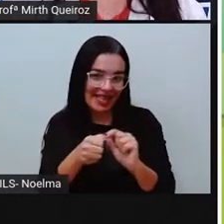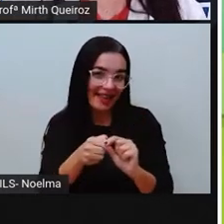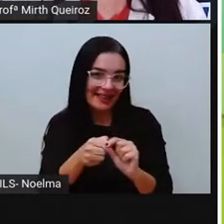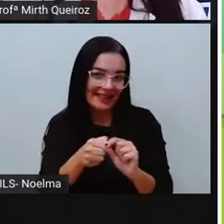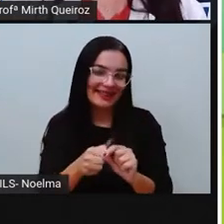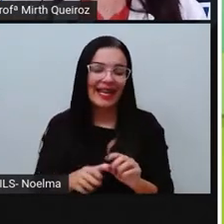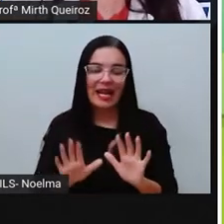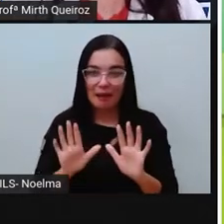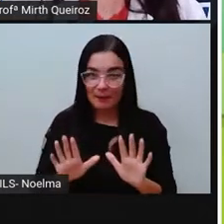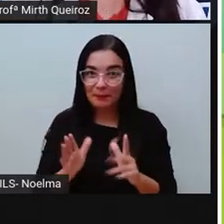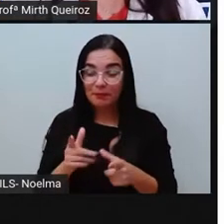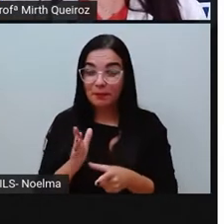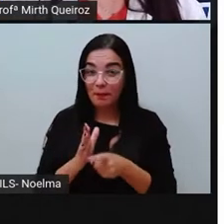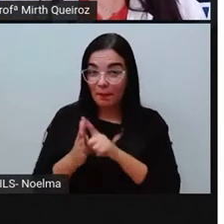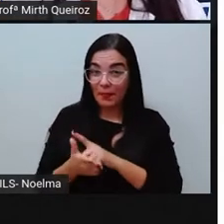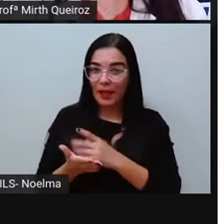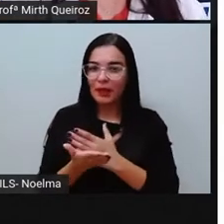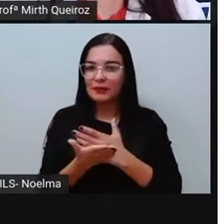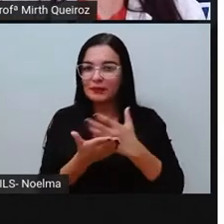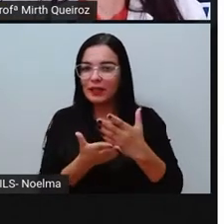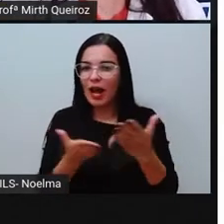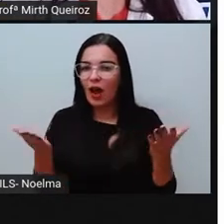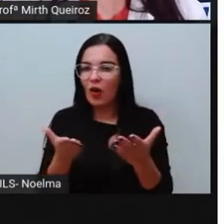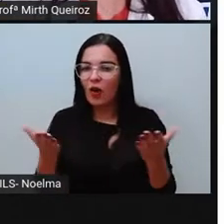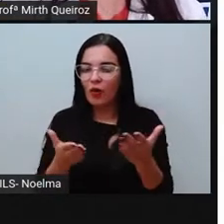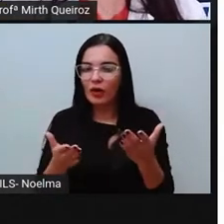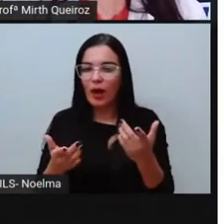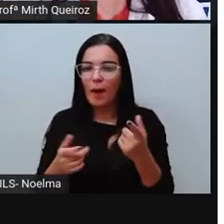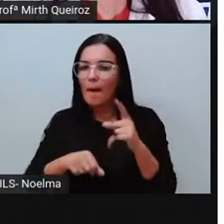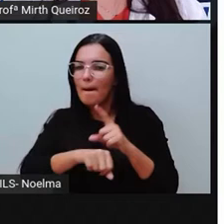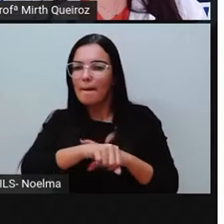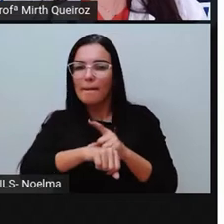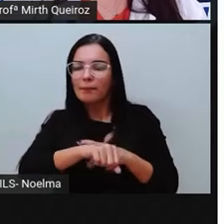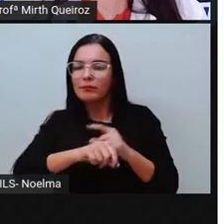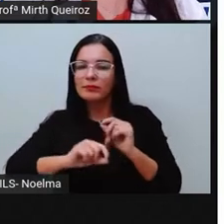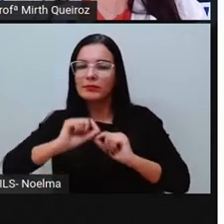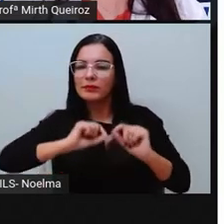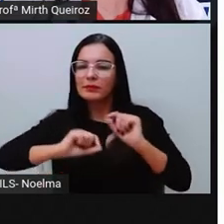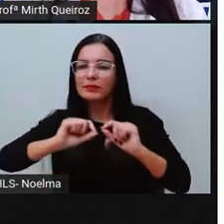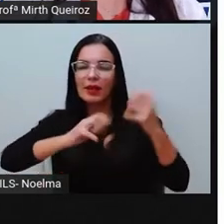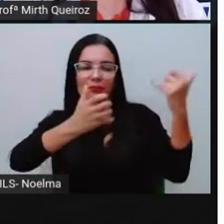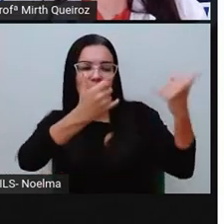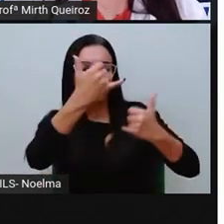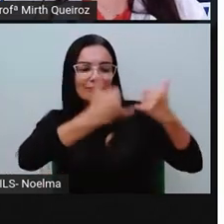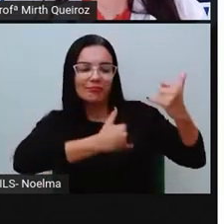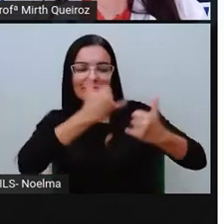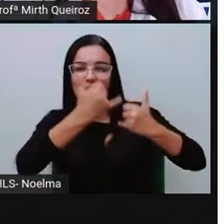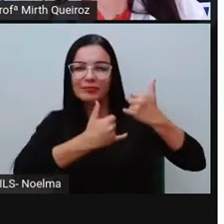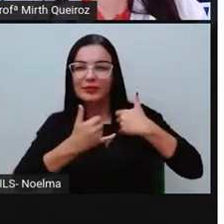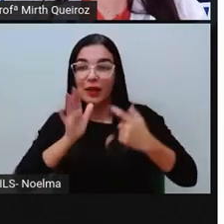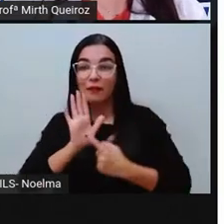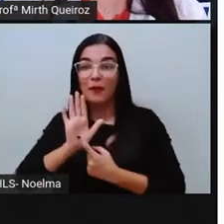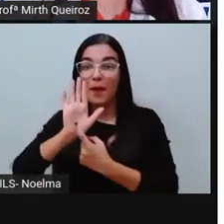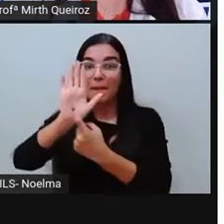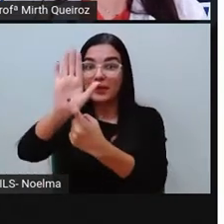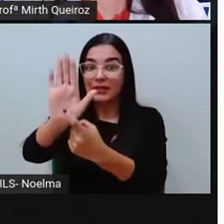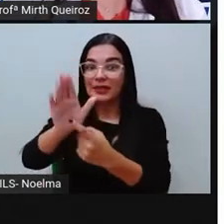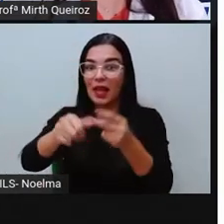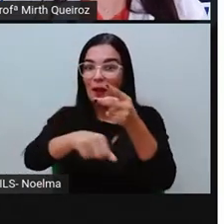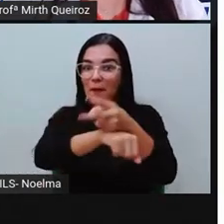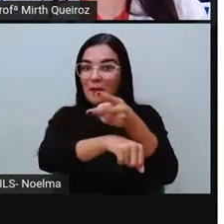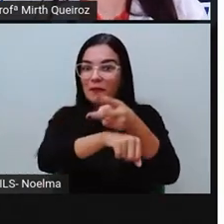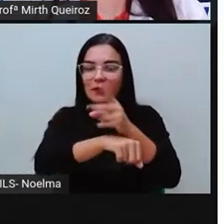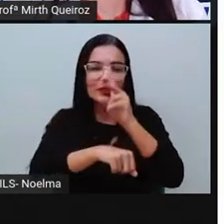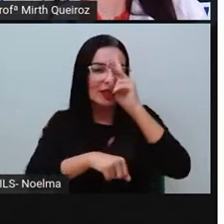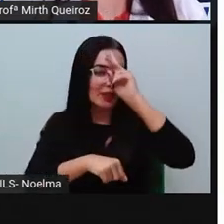gente começar a nossa aula, nós vamos ter aqui um momento conta para mim. Vou apresentar para vocês aí um vídeo, né?